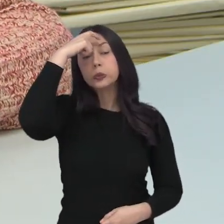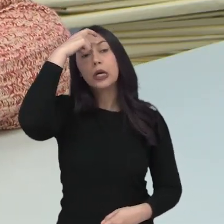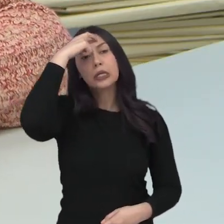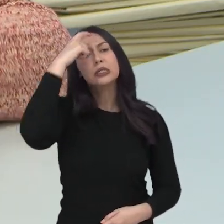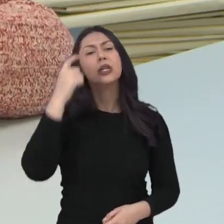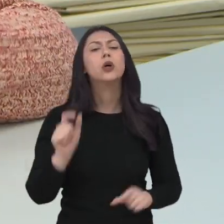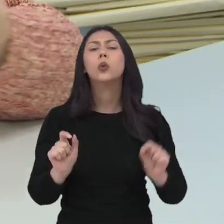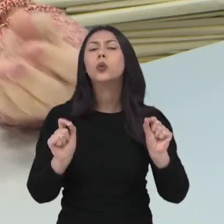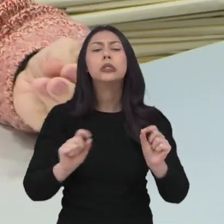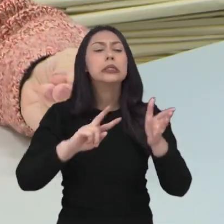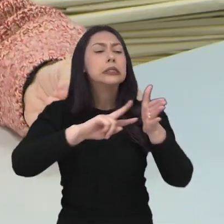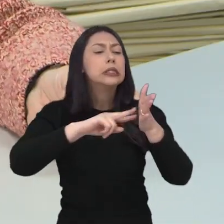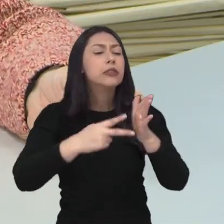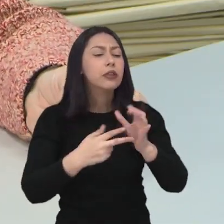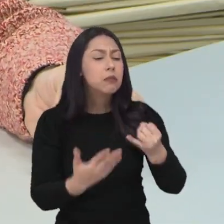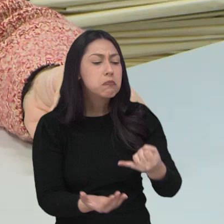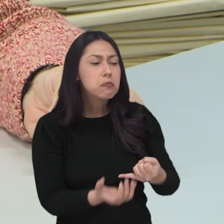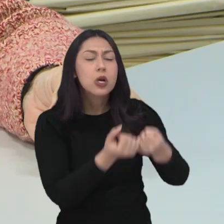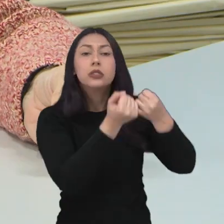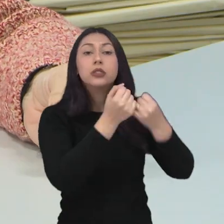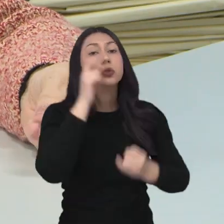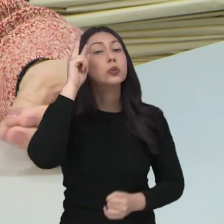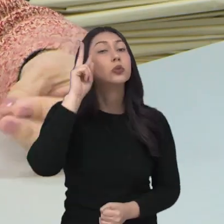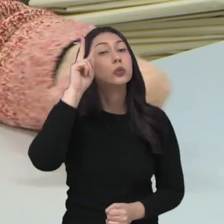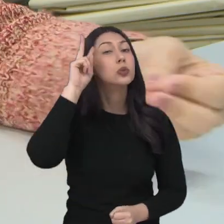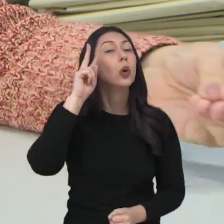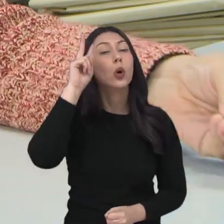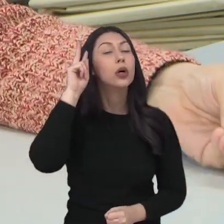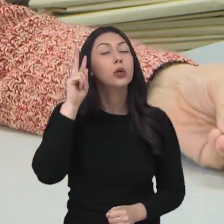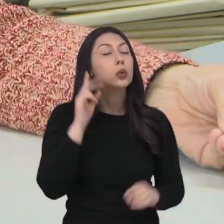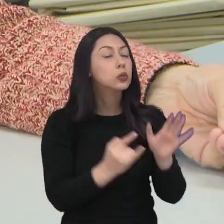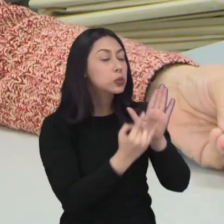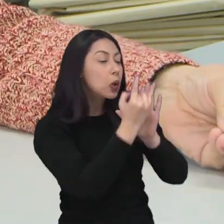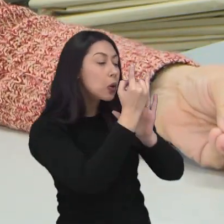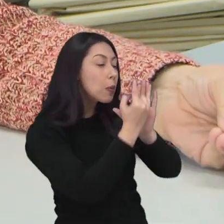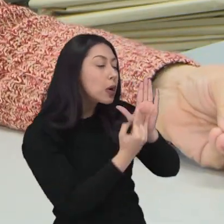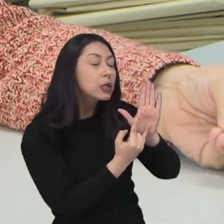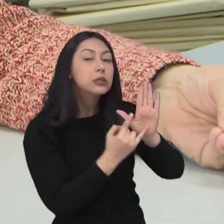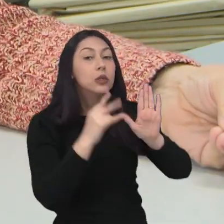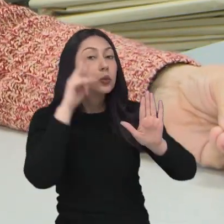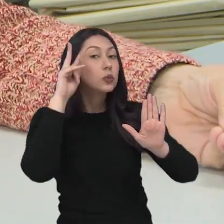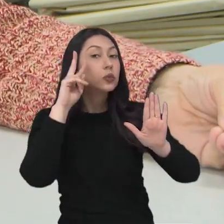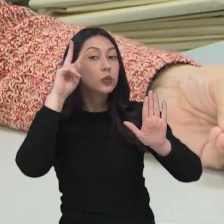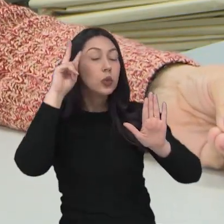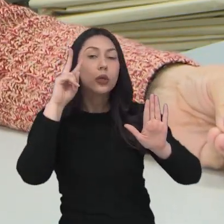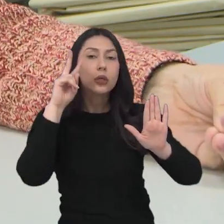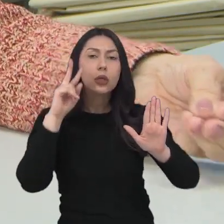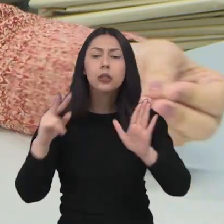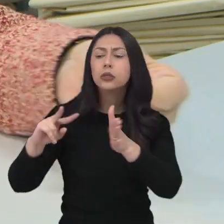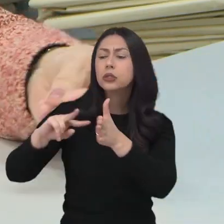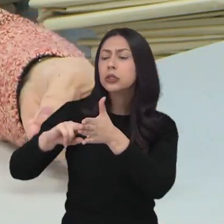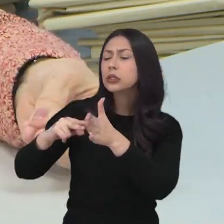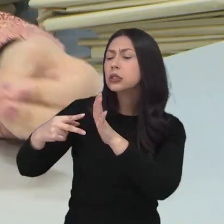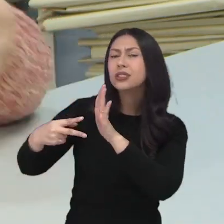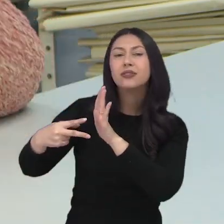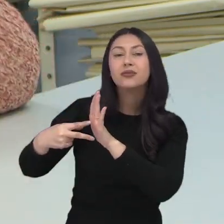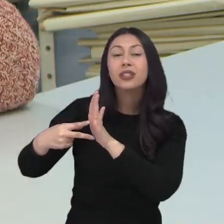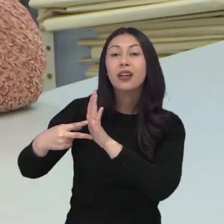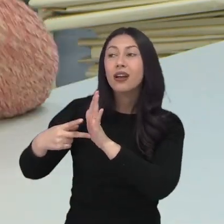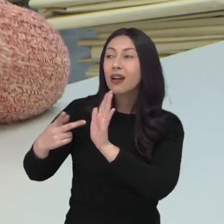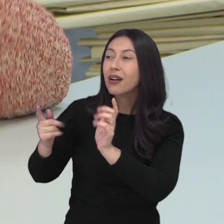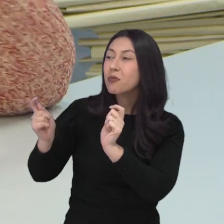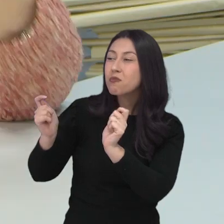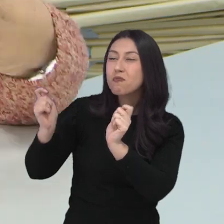conscientização do que significa um patrimônio histórico, do que significa uma documentação histórica, do que significa